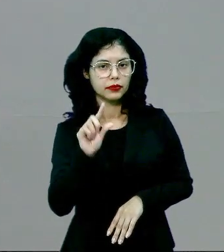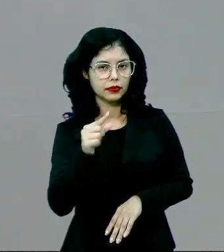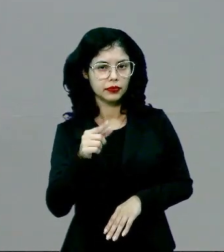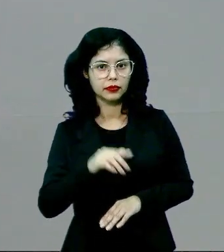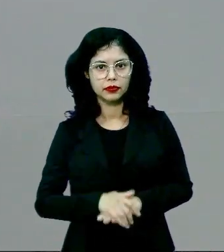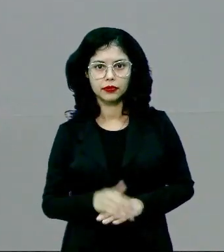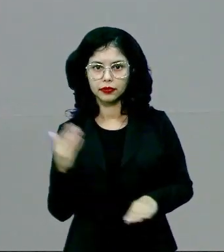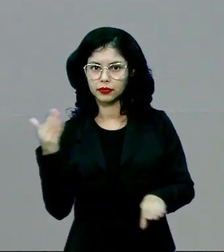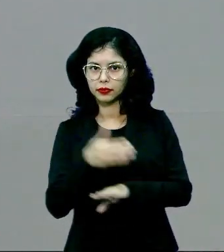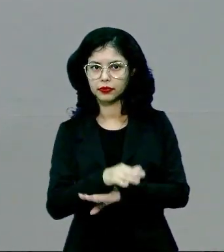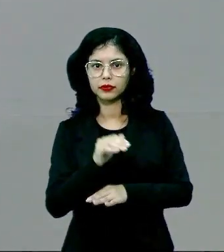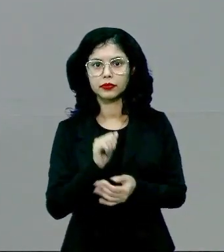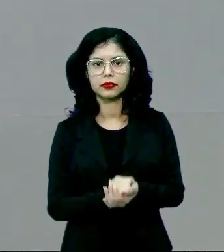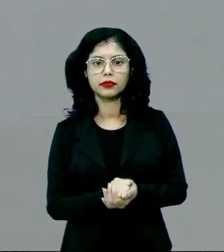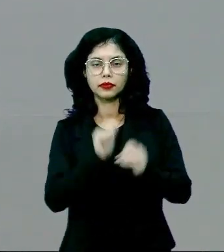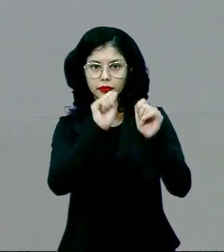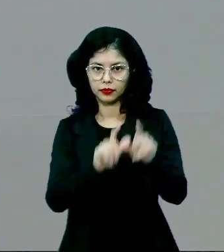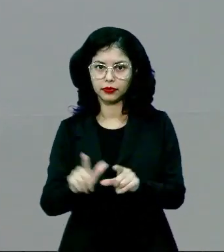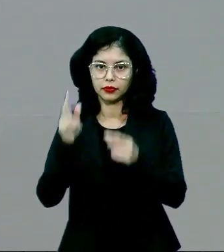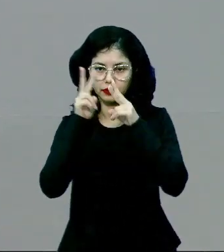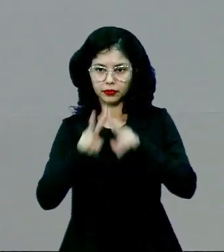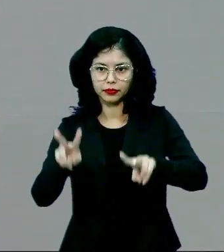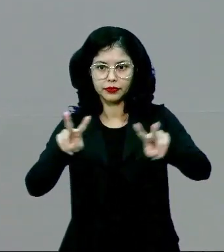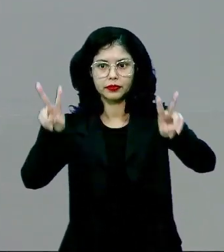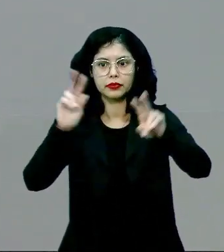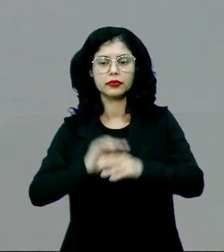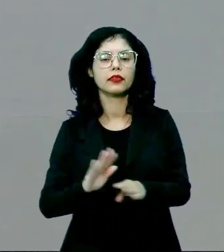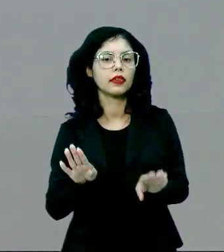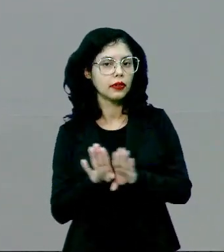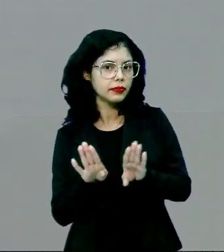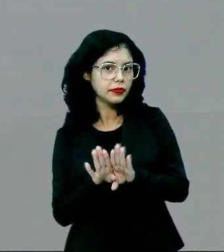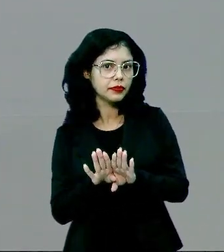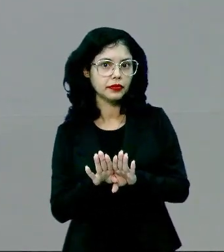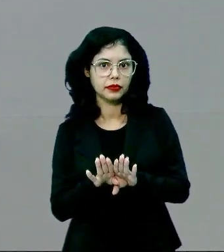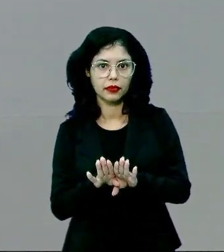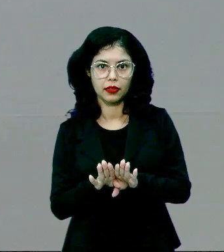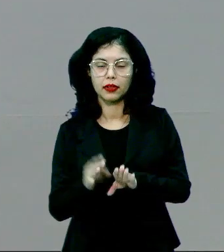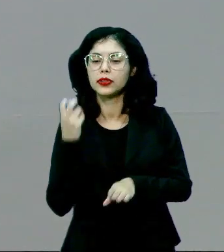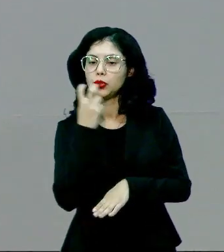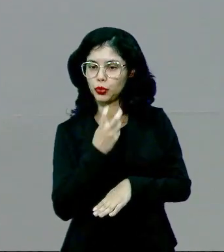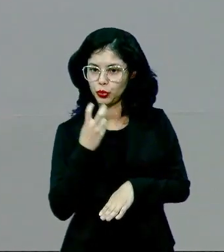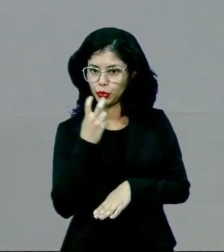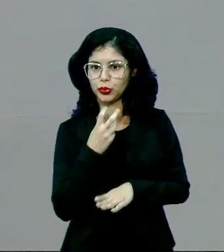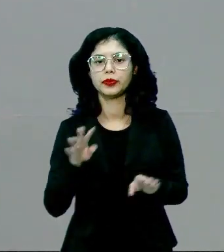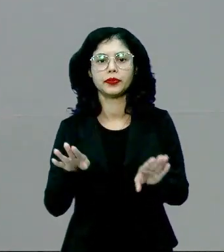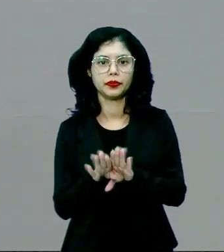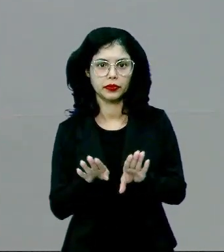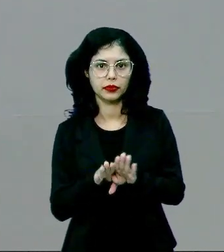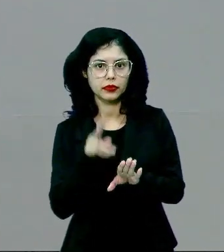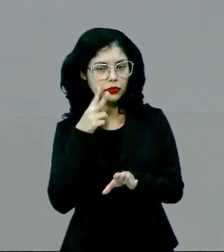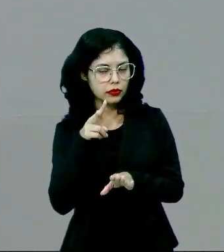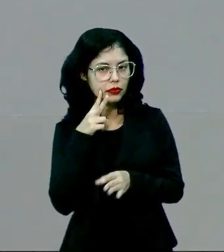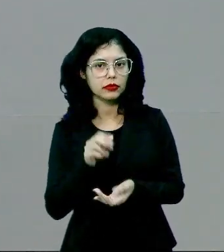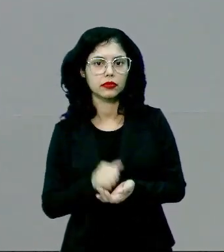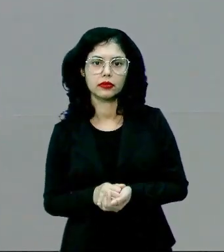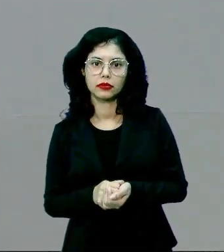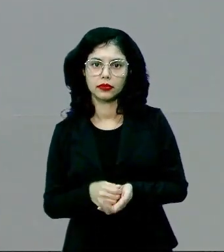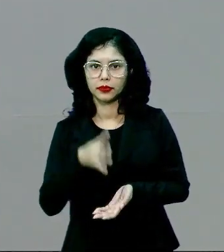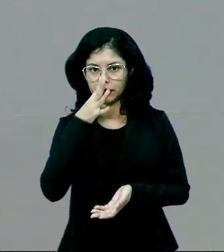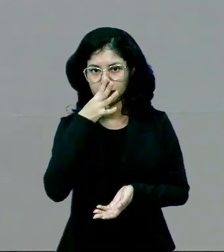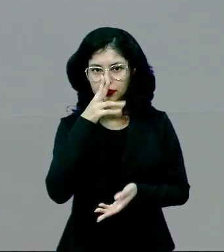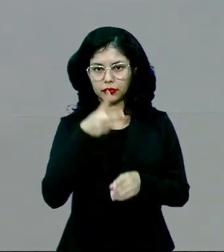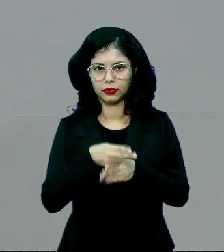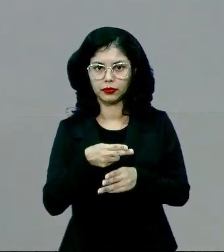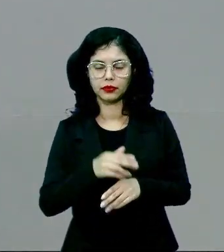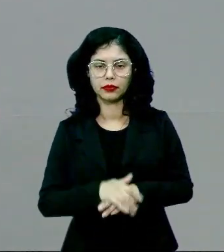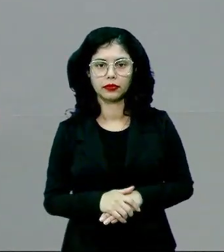um pouco dentro dos recursos visuais e também dos orais tá então a gente vai assistir